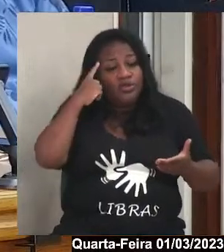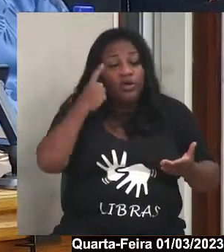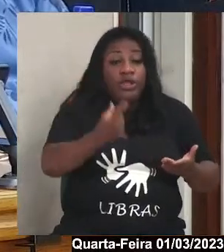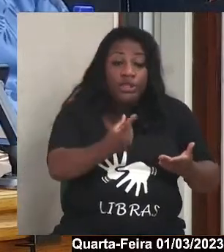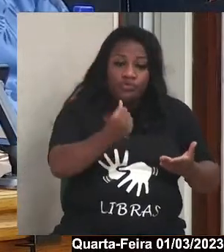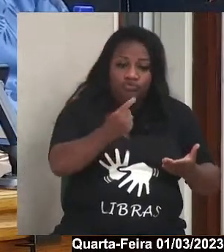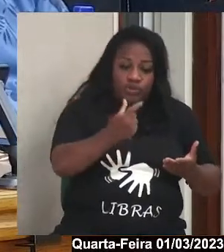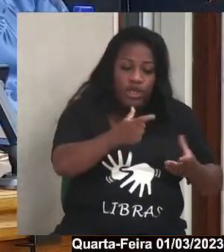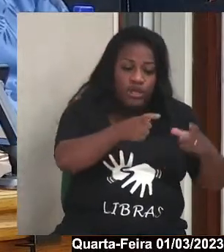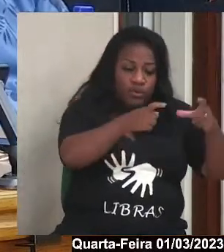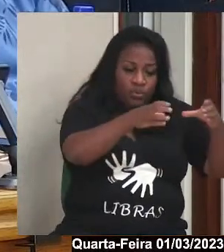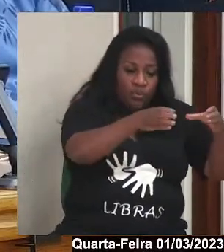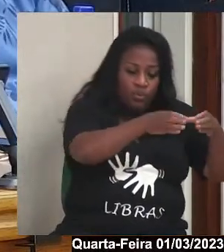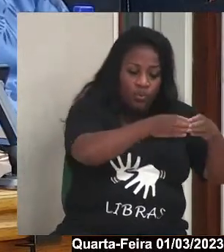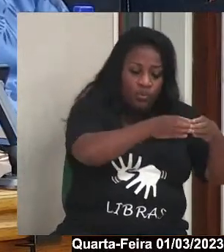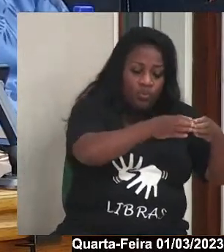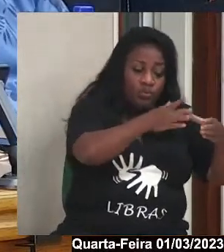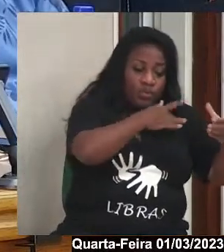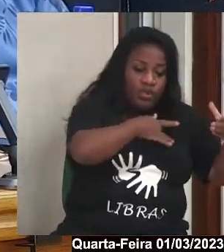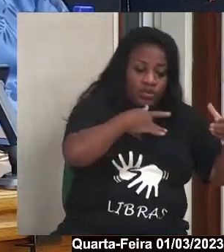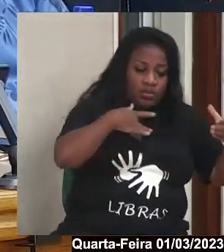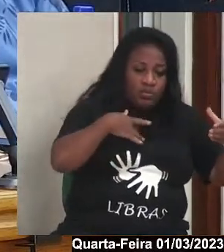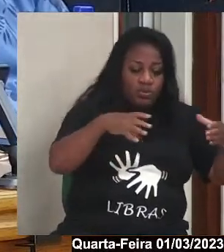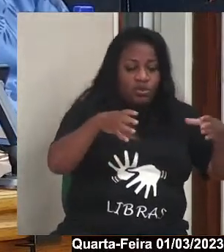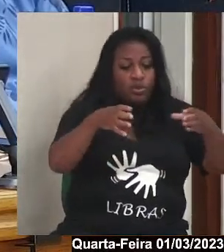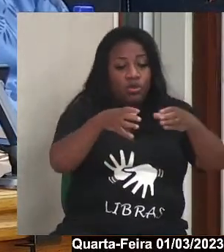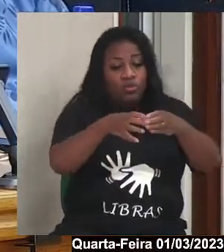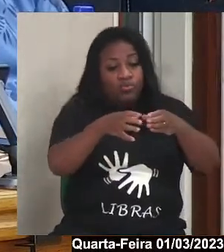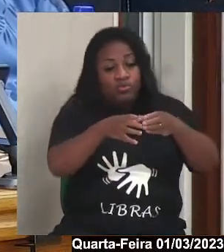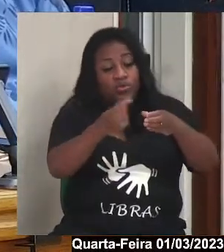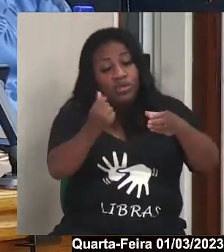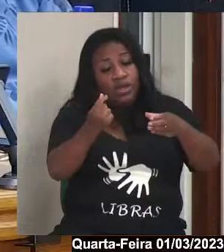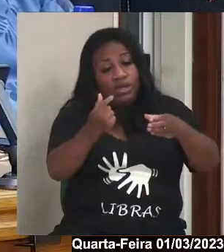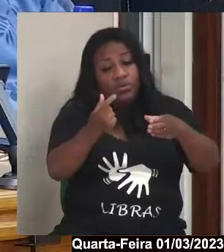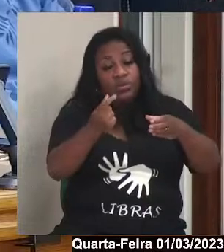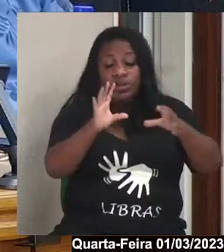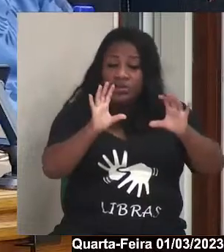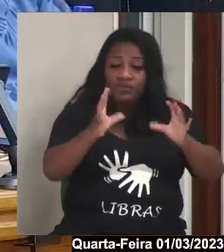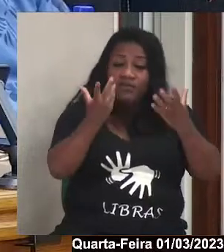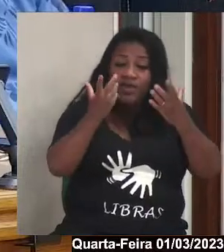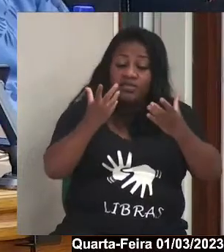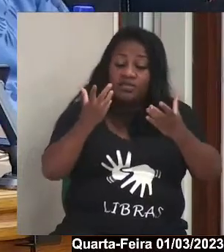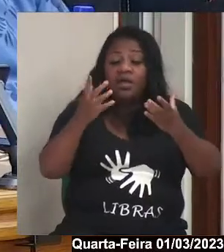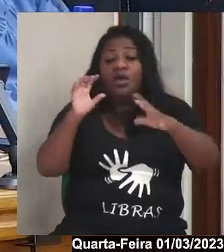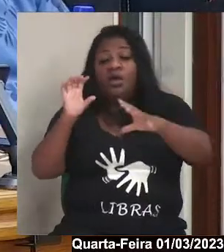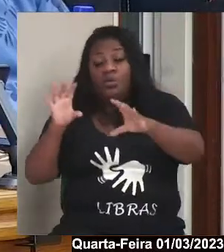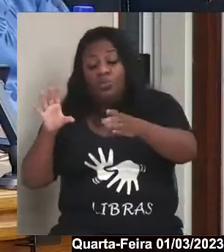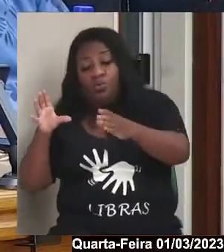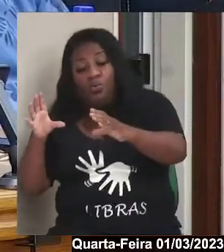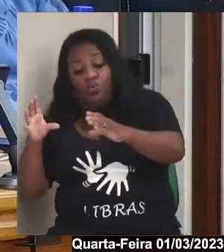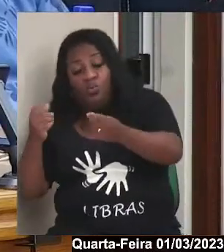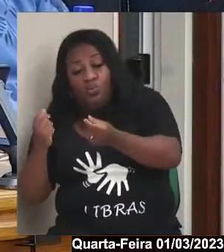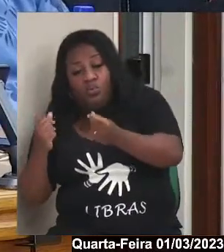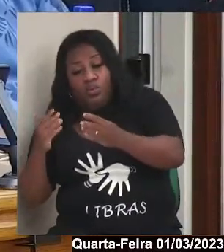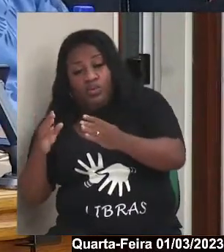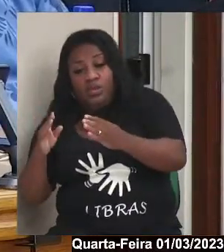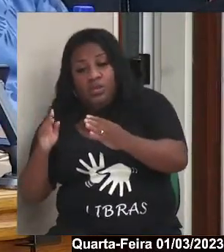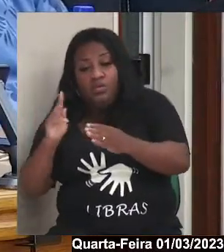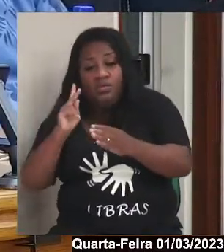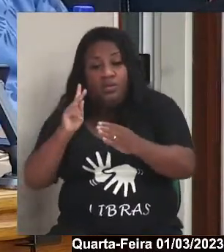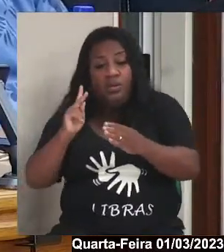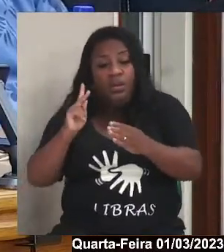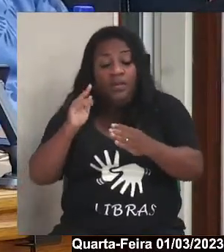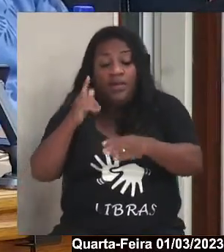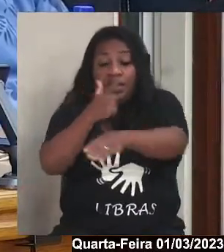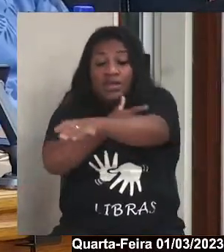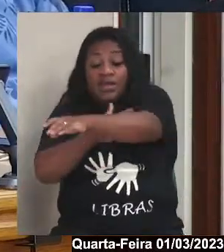verba de saúde. Verba de cultura, verba assim, de desenvolvimento social. Cada educação é educação,